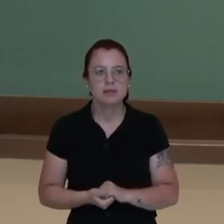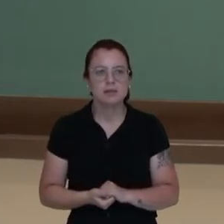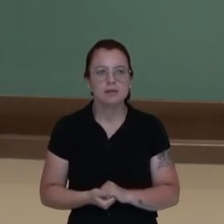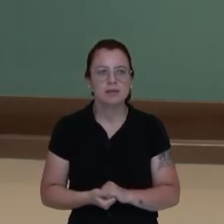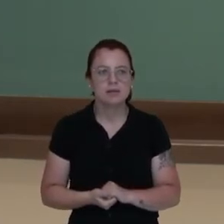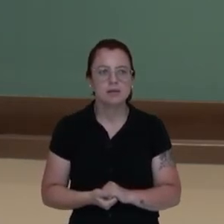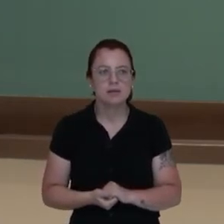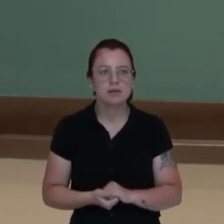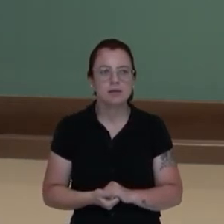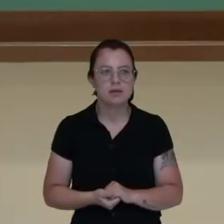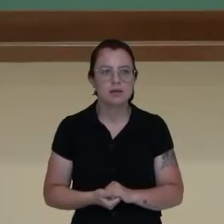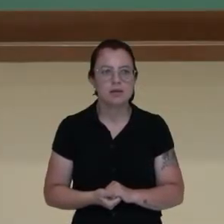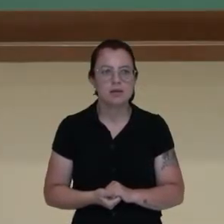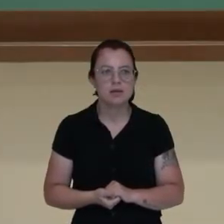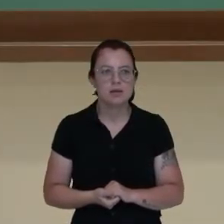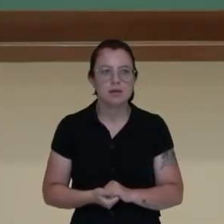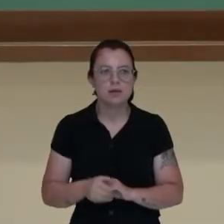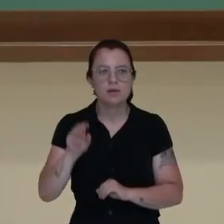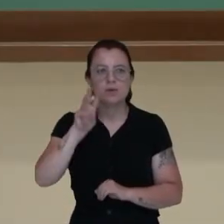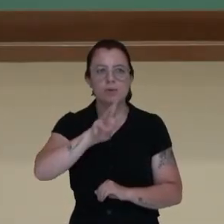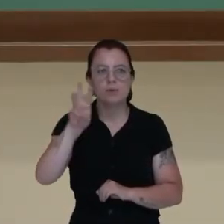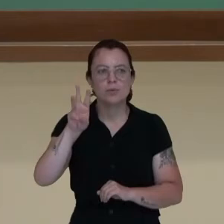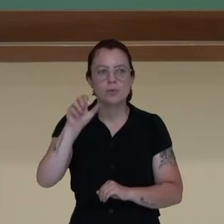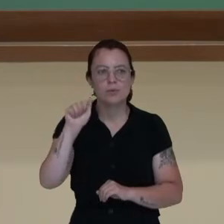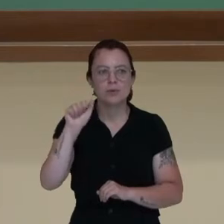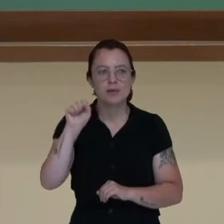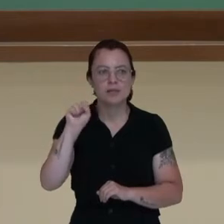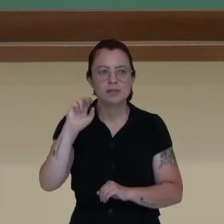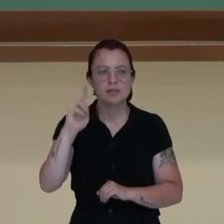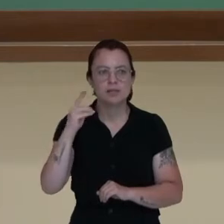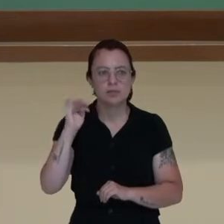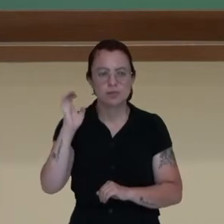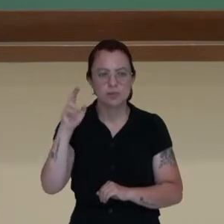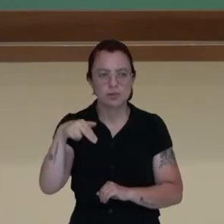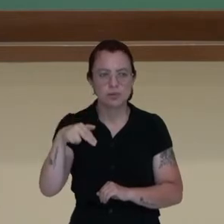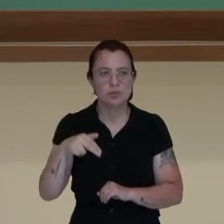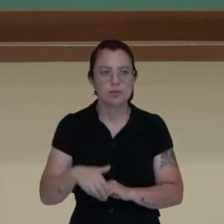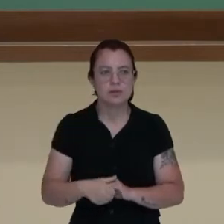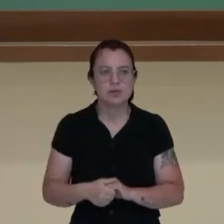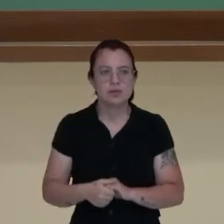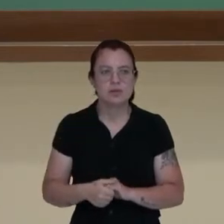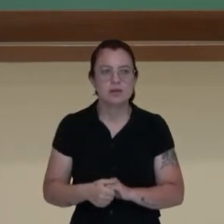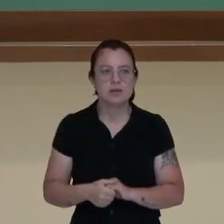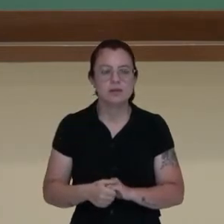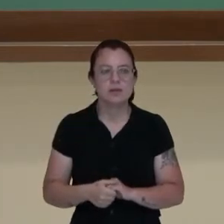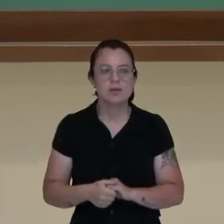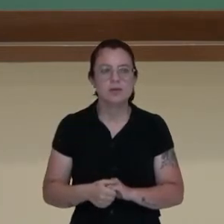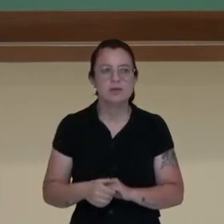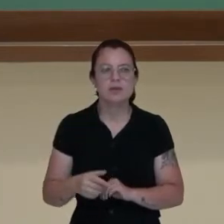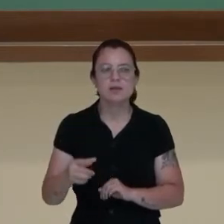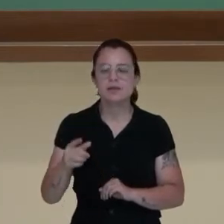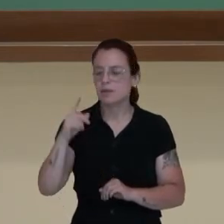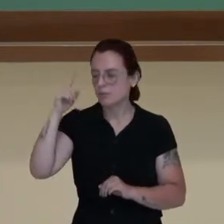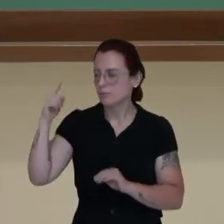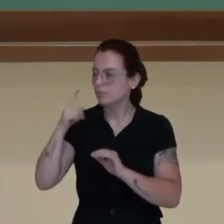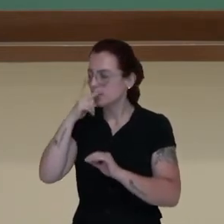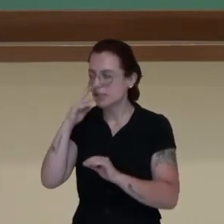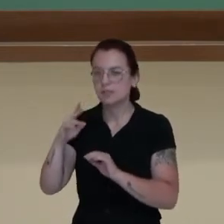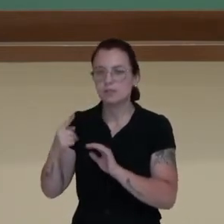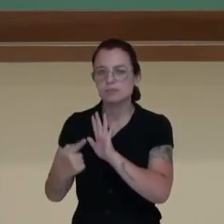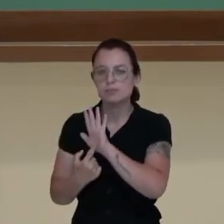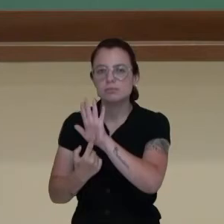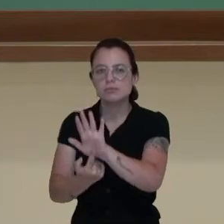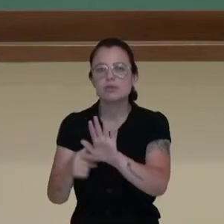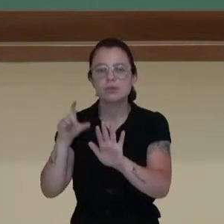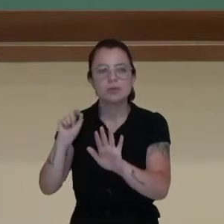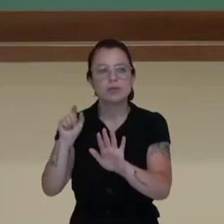Washington Luiz, ele vai fazer o seguinte, ele vai indicar para o governador de São Paulo, Júlio Prestes, para concorrer